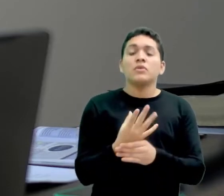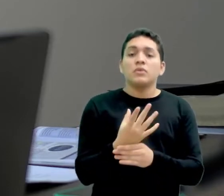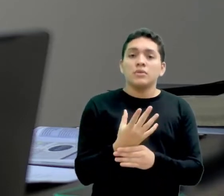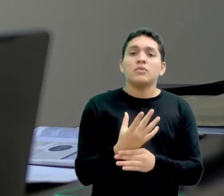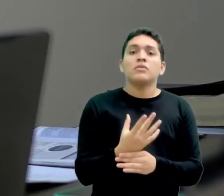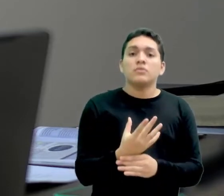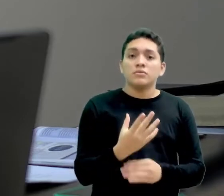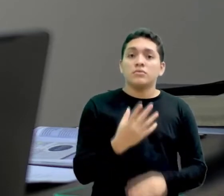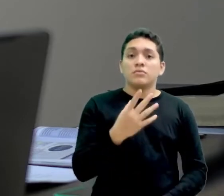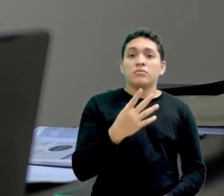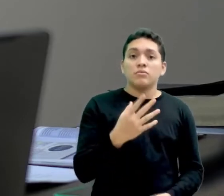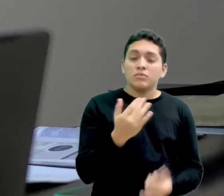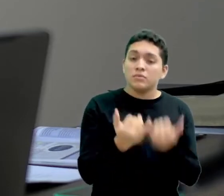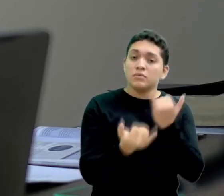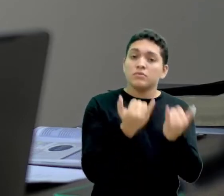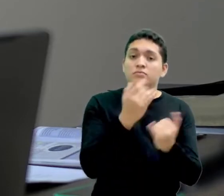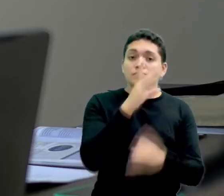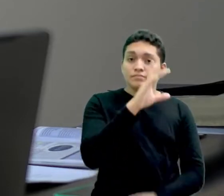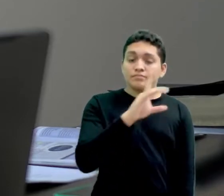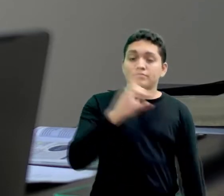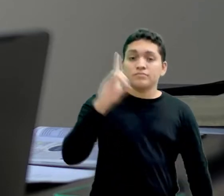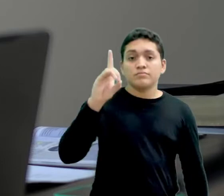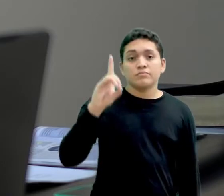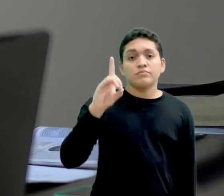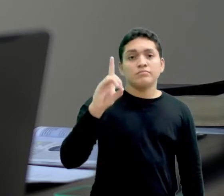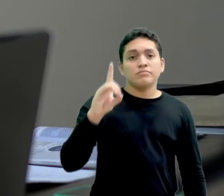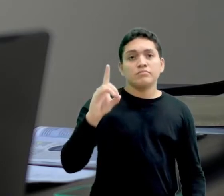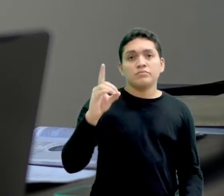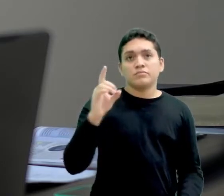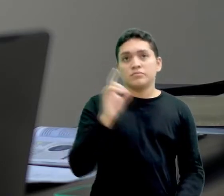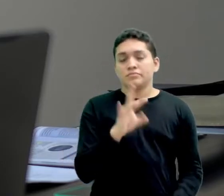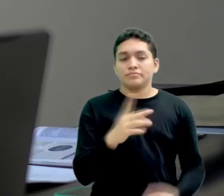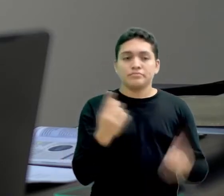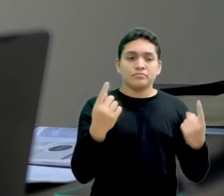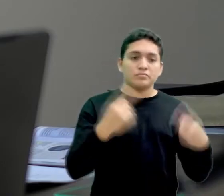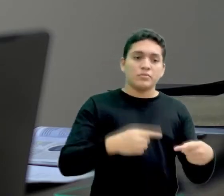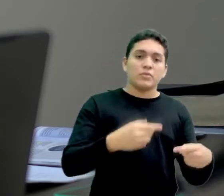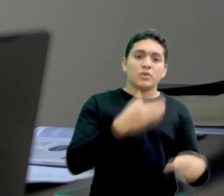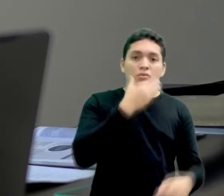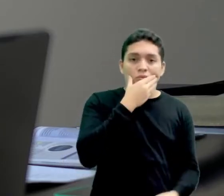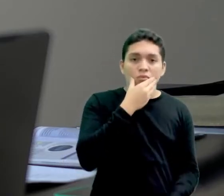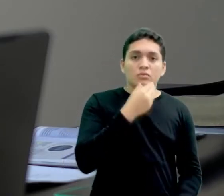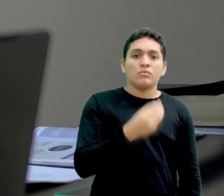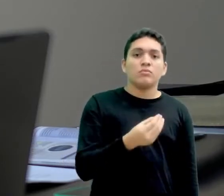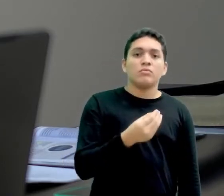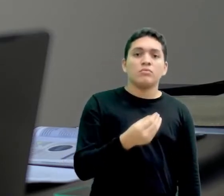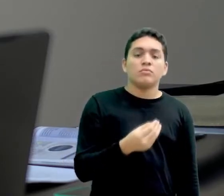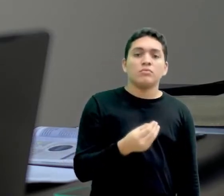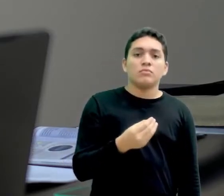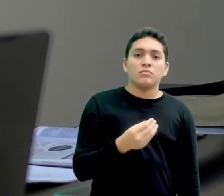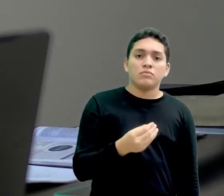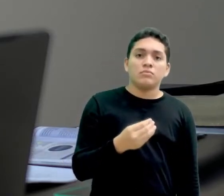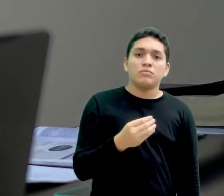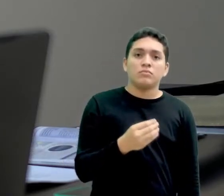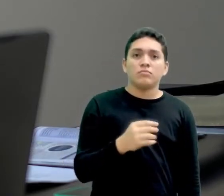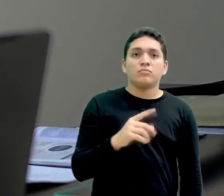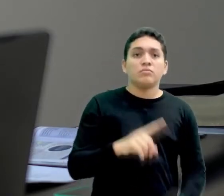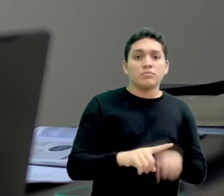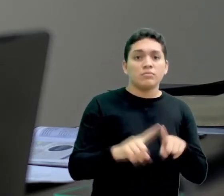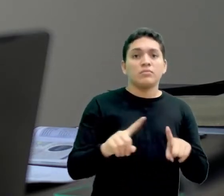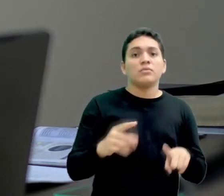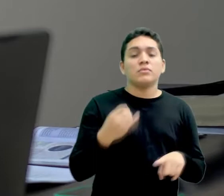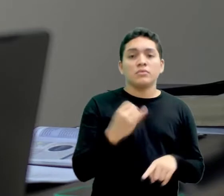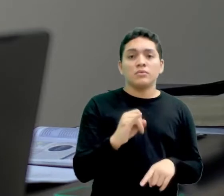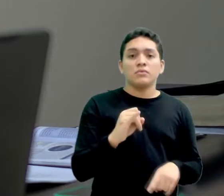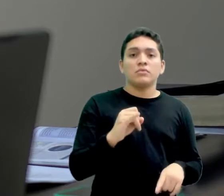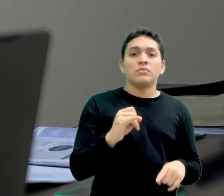imagem de Deus. Então, não é somente contra o homem, né, que a pessoa está se voltando na prática do homicídio, mas se voltando